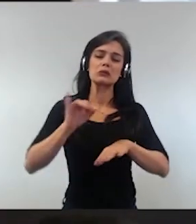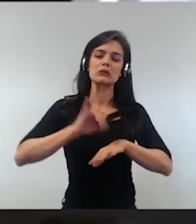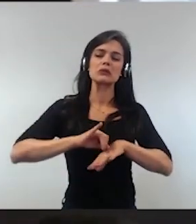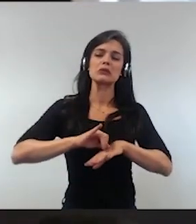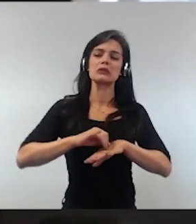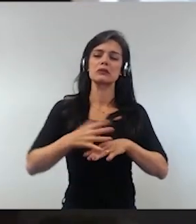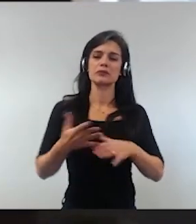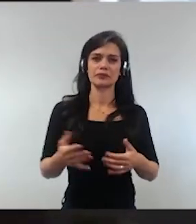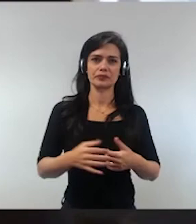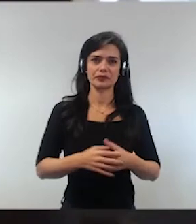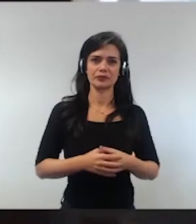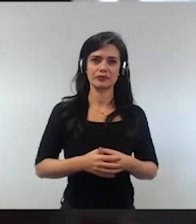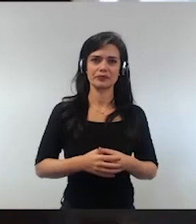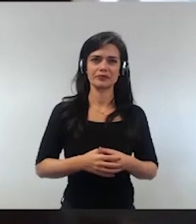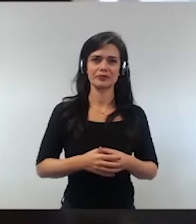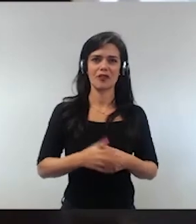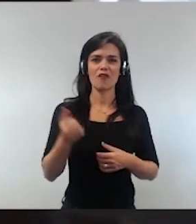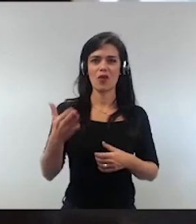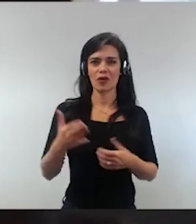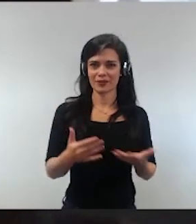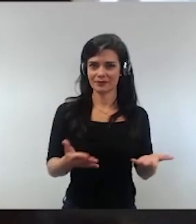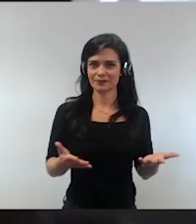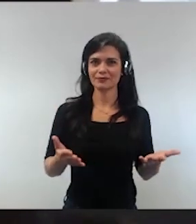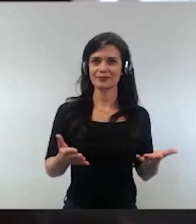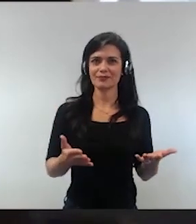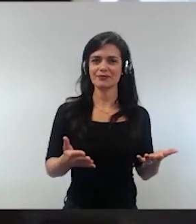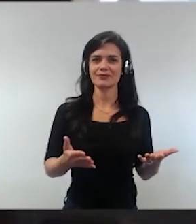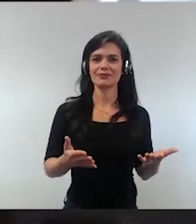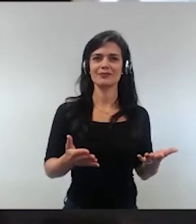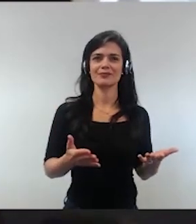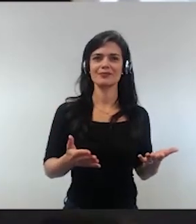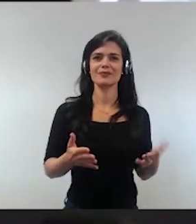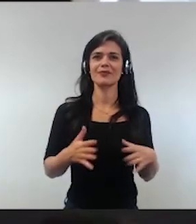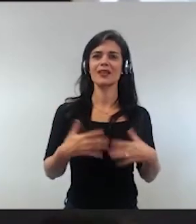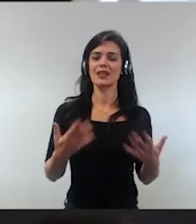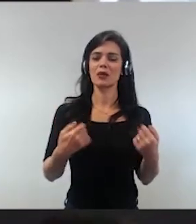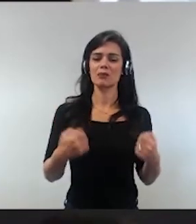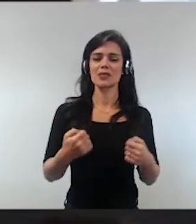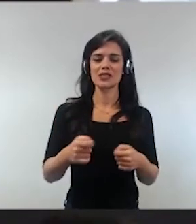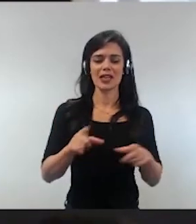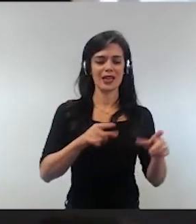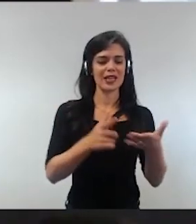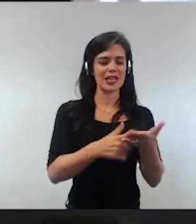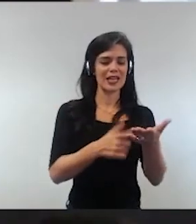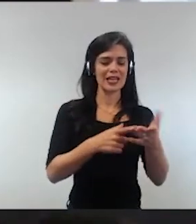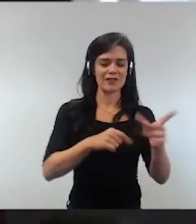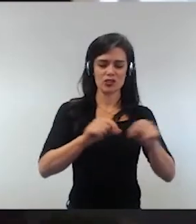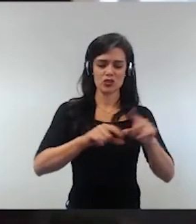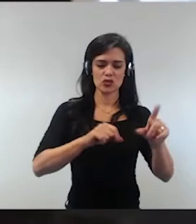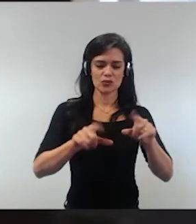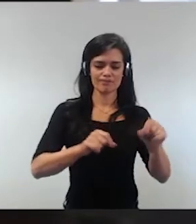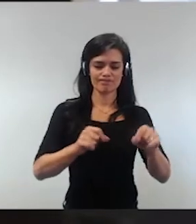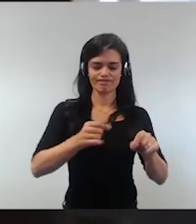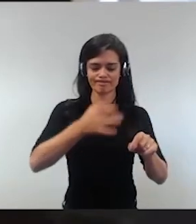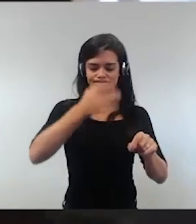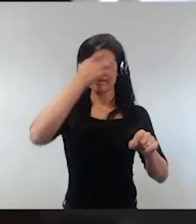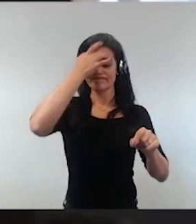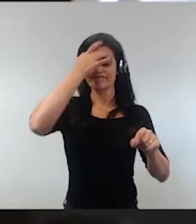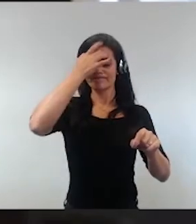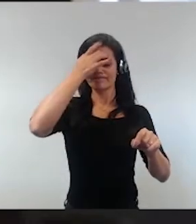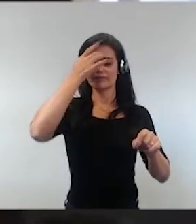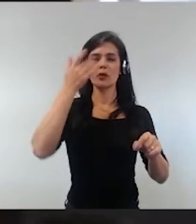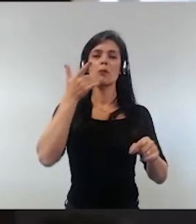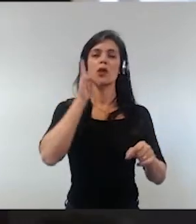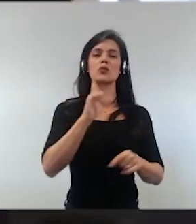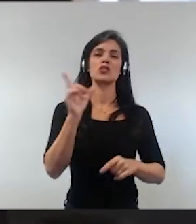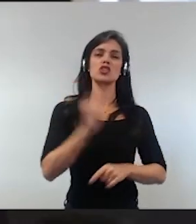ver? Então, é conseguir passar a escolher os livros de forma consciente, de forma a diminuir também injustiças e discriminações